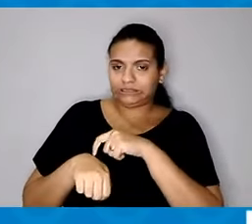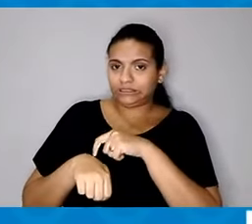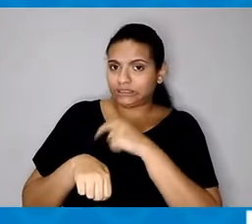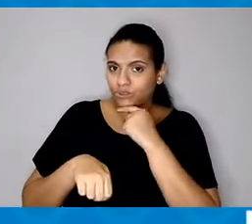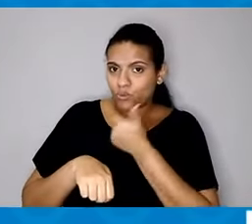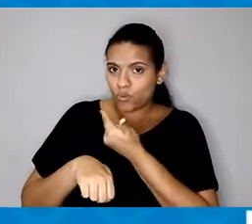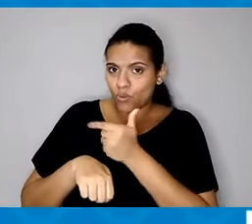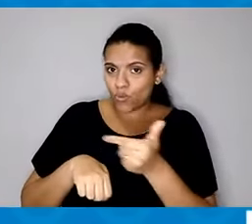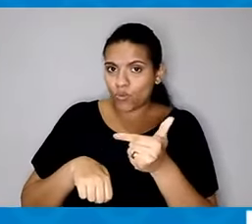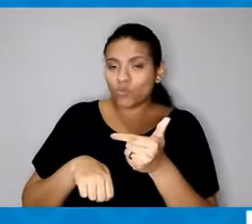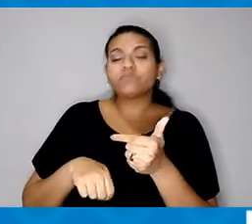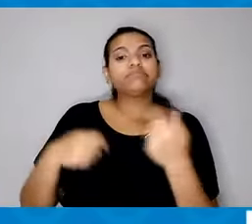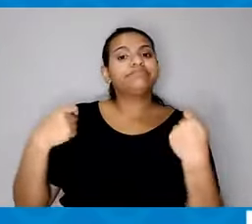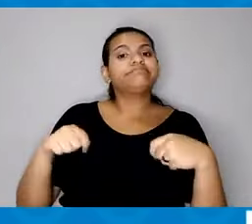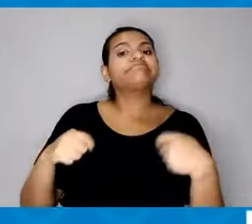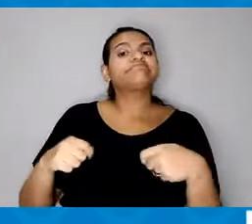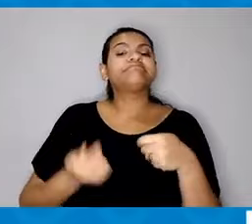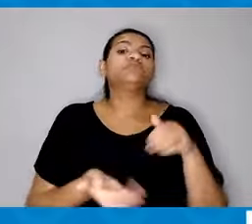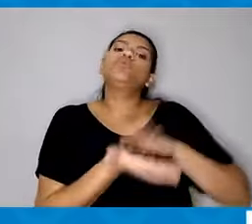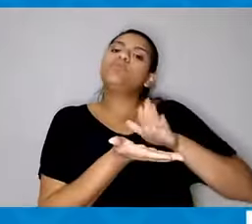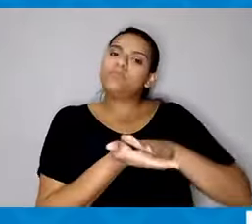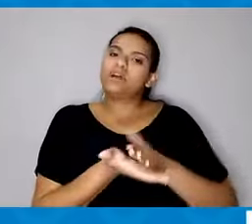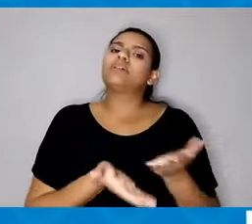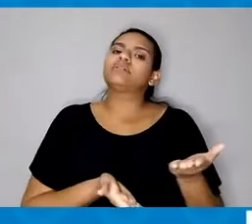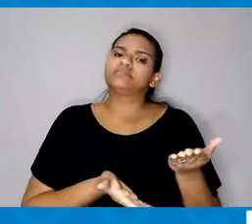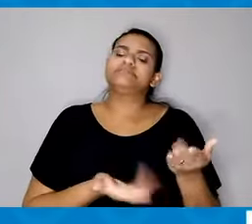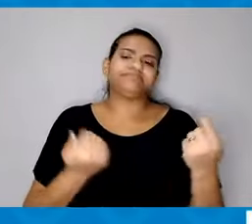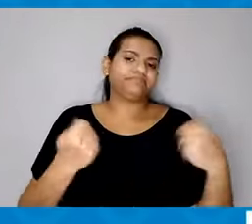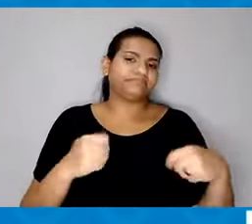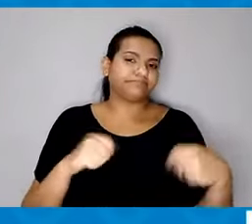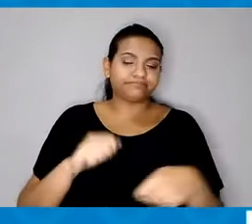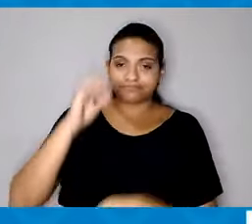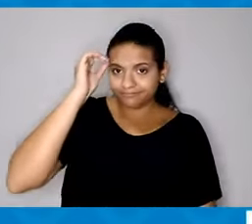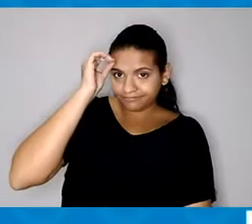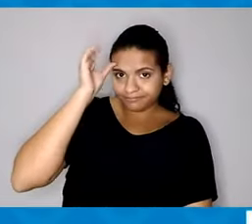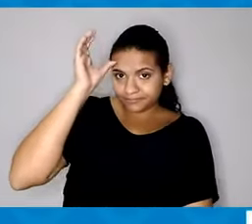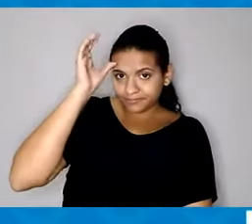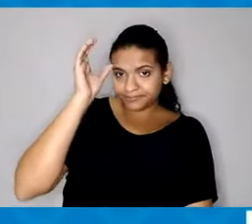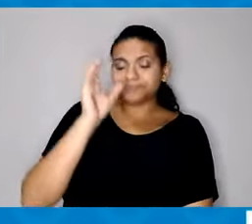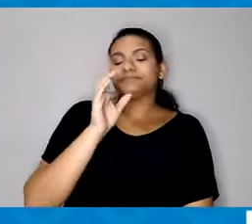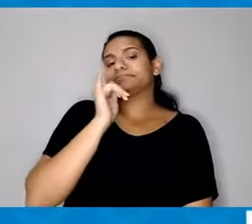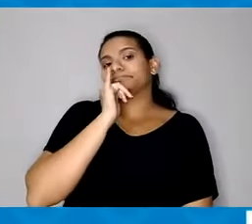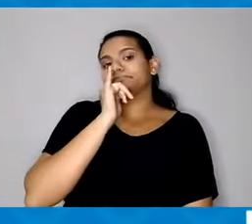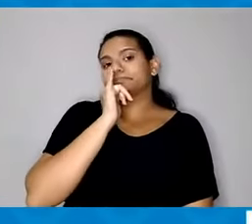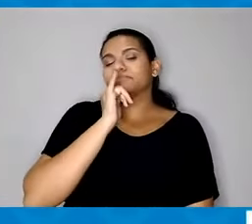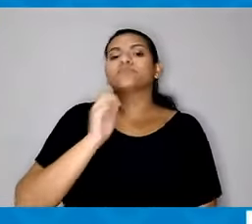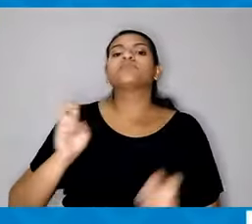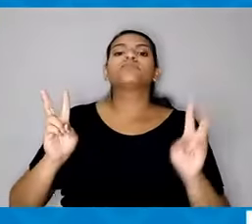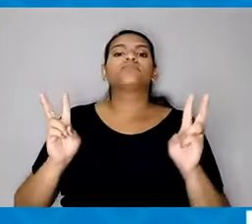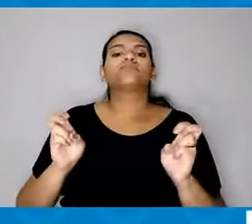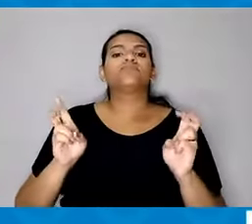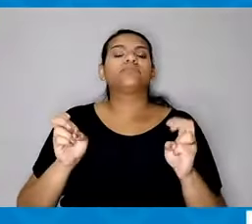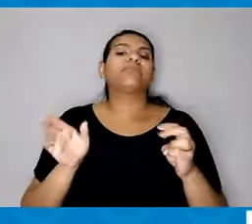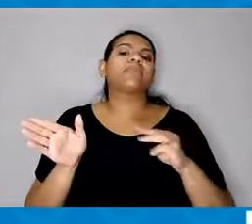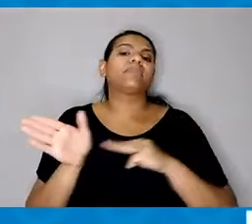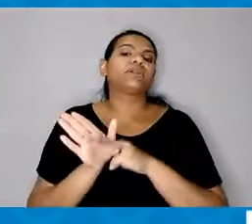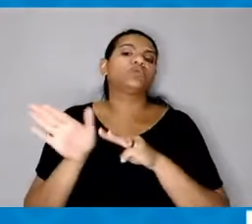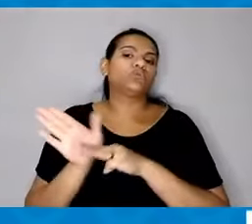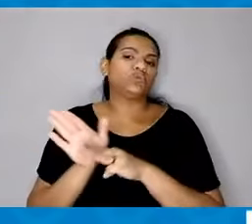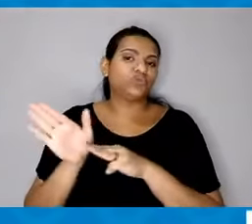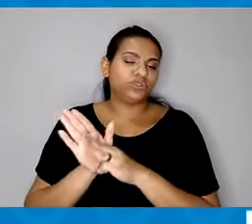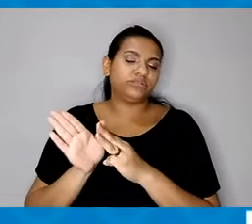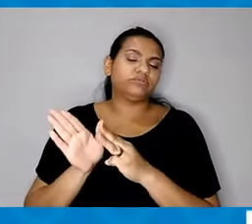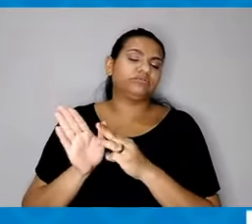requerer que esse tempo existe. Os professores têm que ter um conhecimento sobre, por exemplo, metodologias de desenvolvimento de projetos,